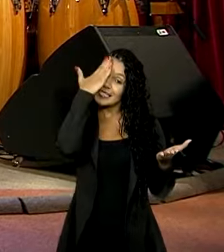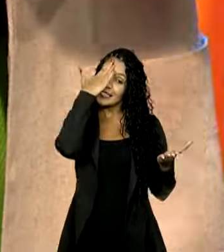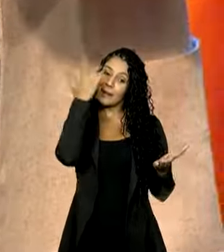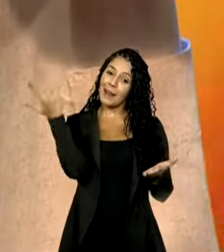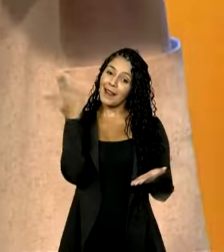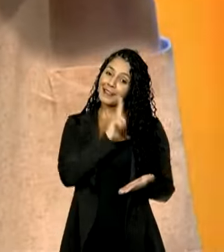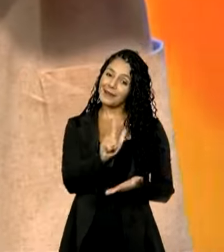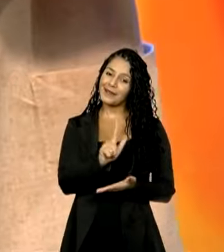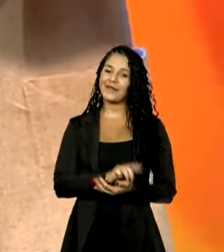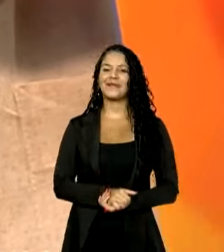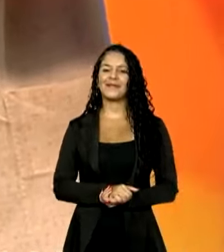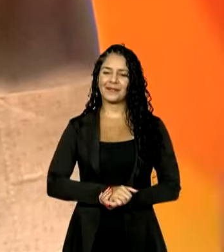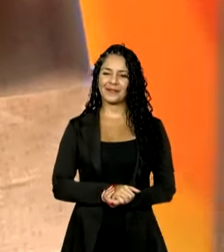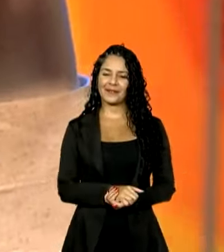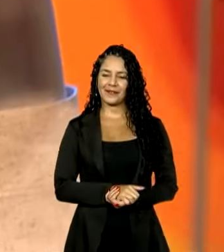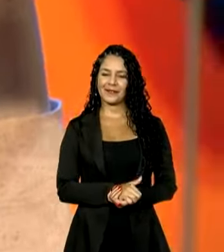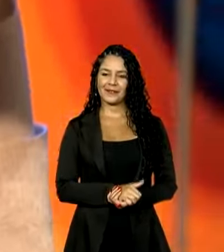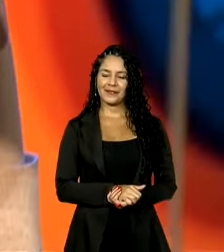ganhar.